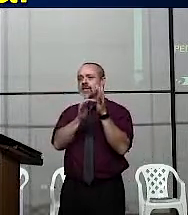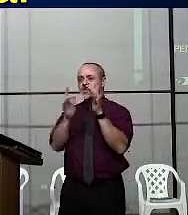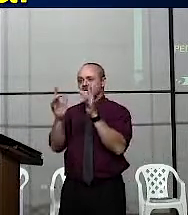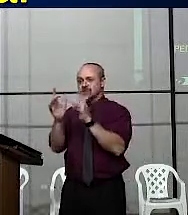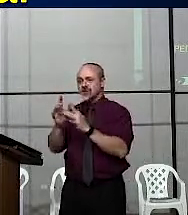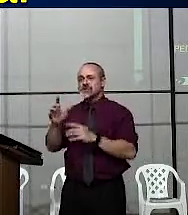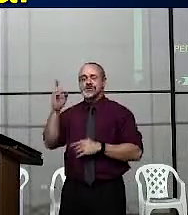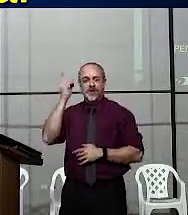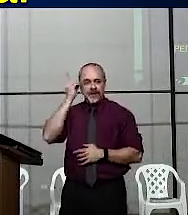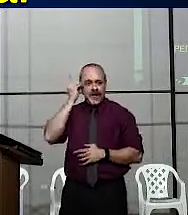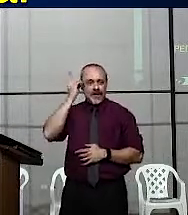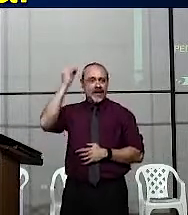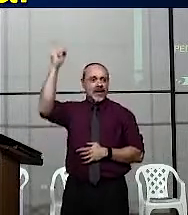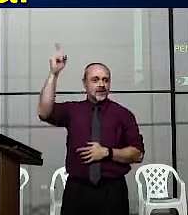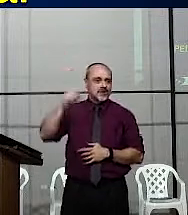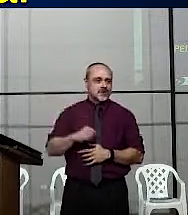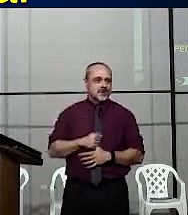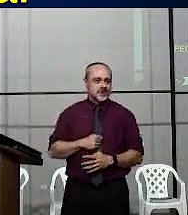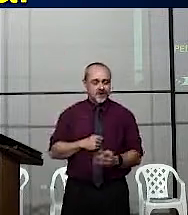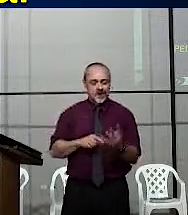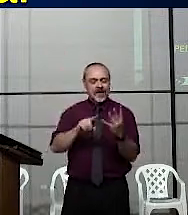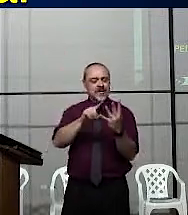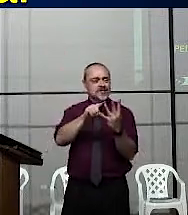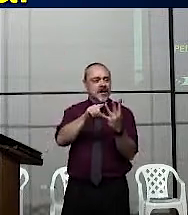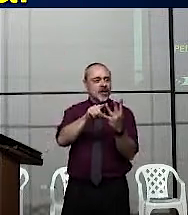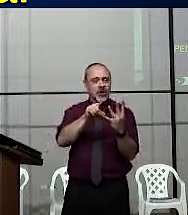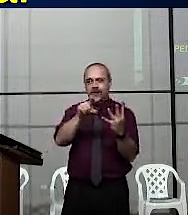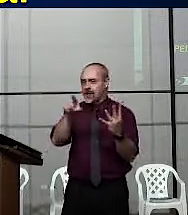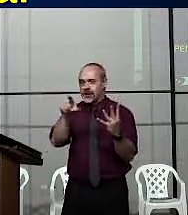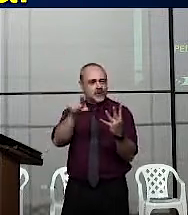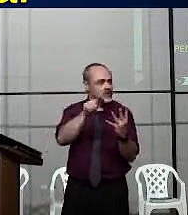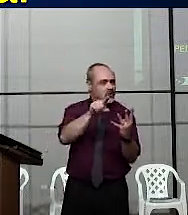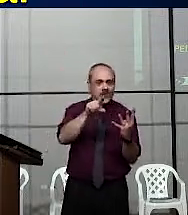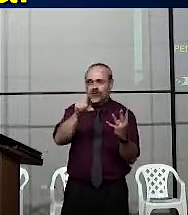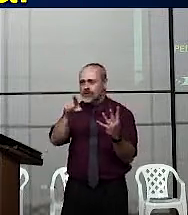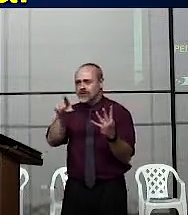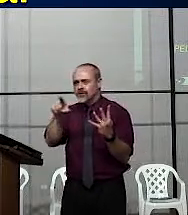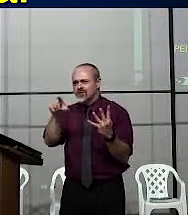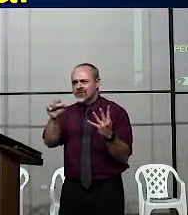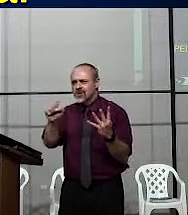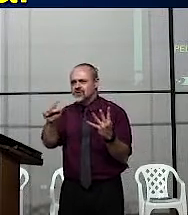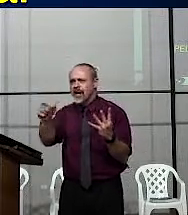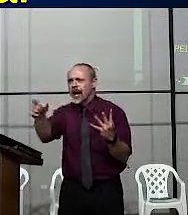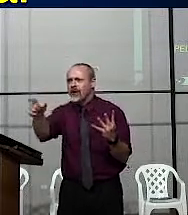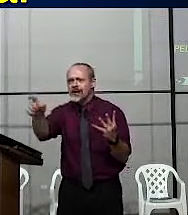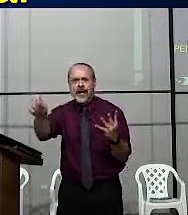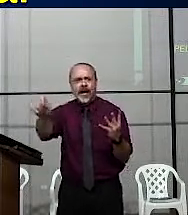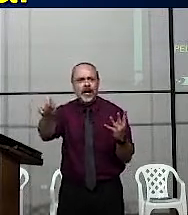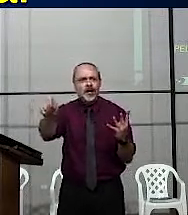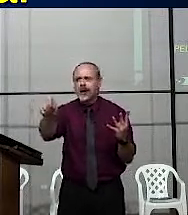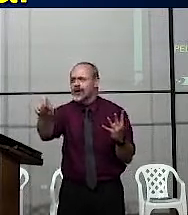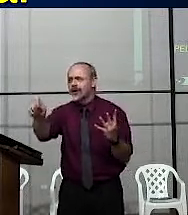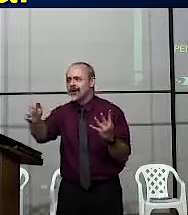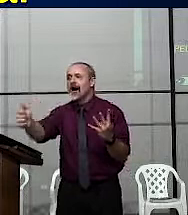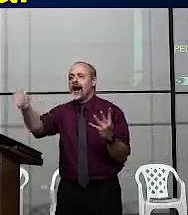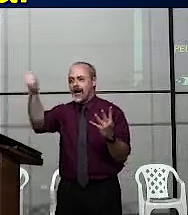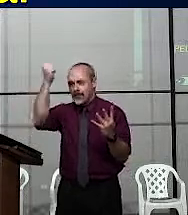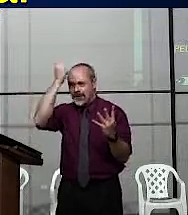acreditar que Jesus é Deus. A terceira coisa, pode fazer o sinal. O que é?